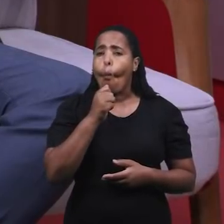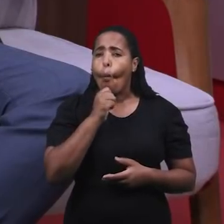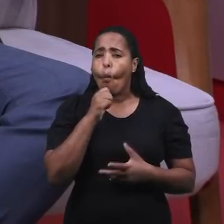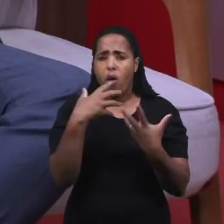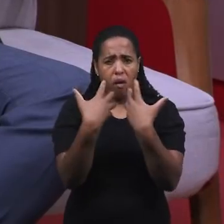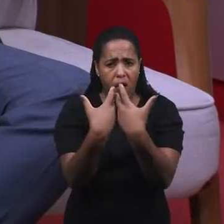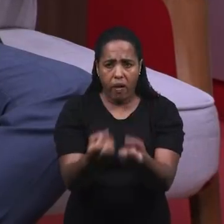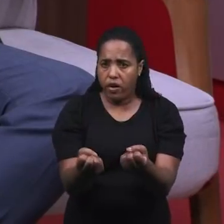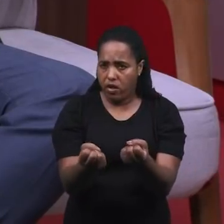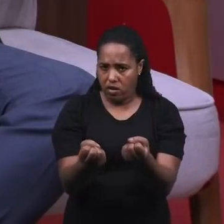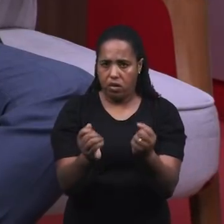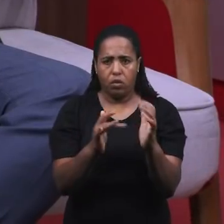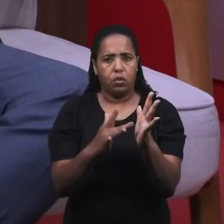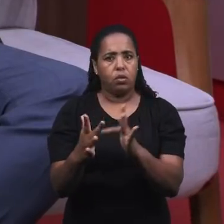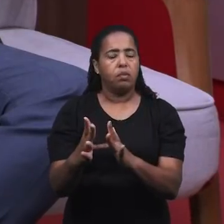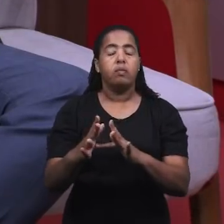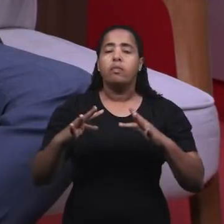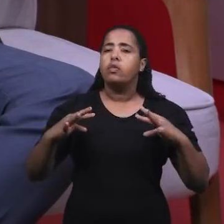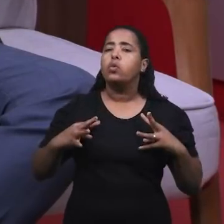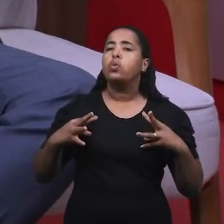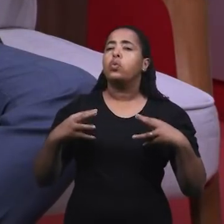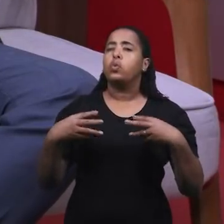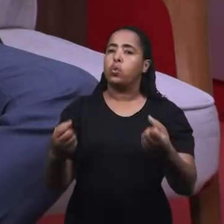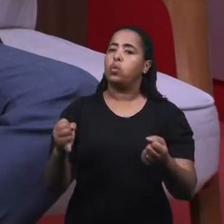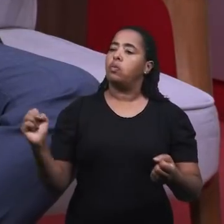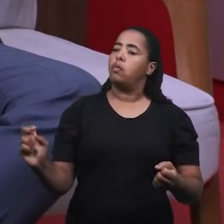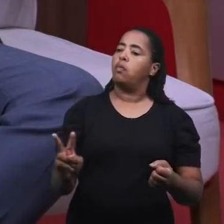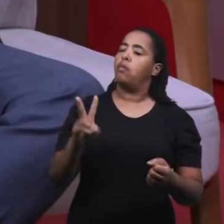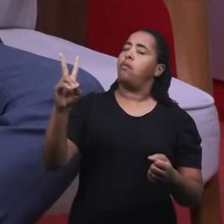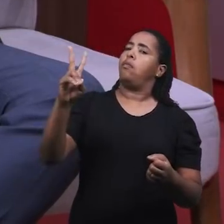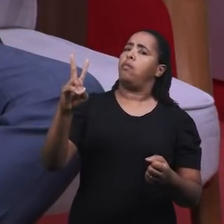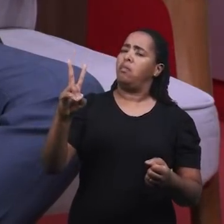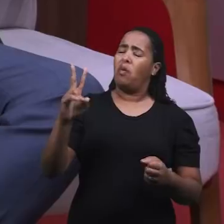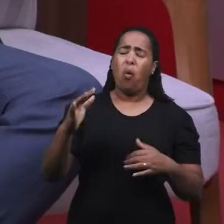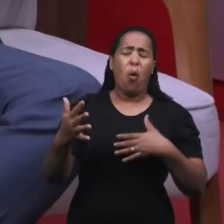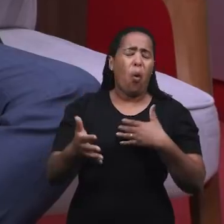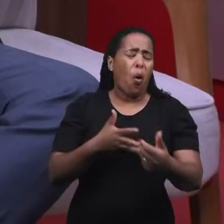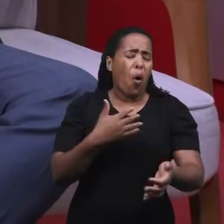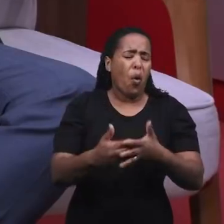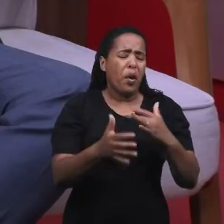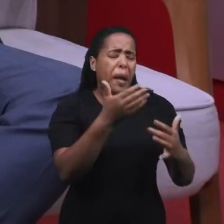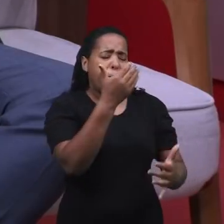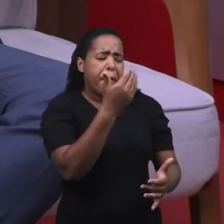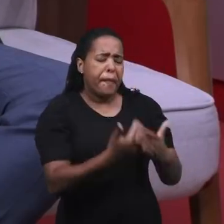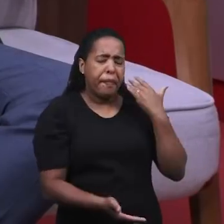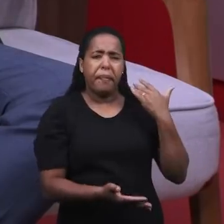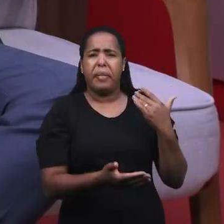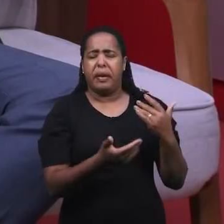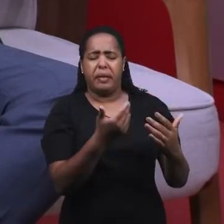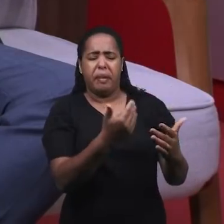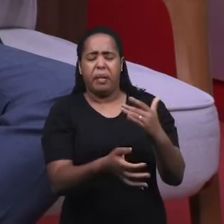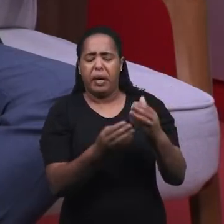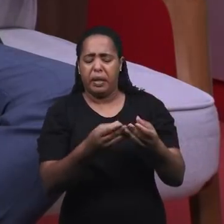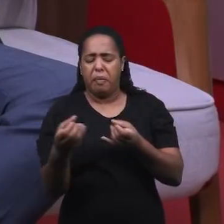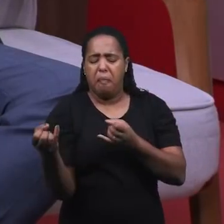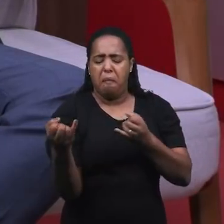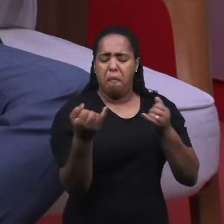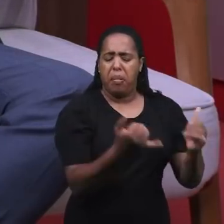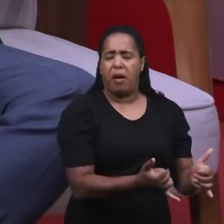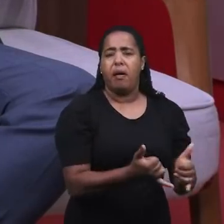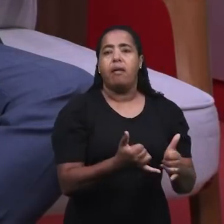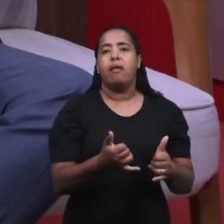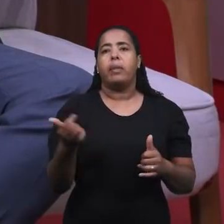Jesus, tudo vale, qualquer perda, renúncia, mas para ter a